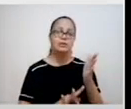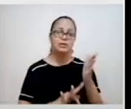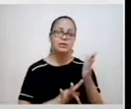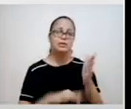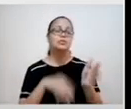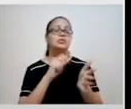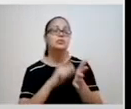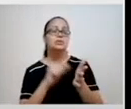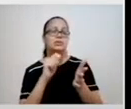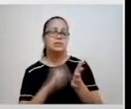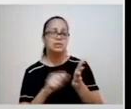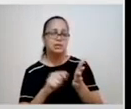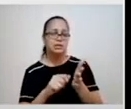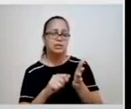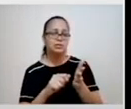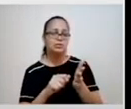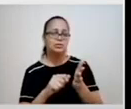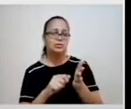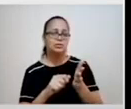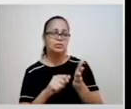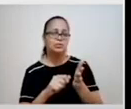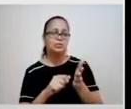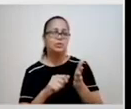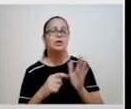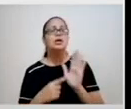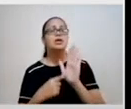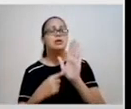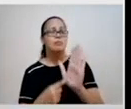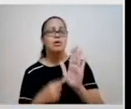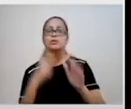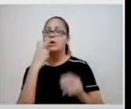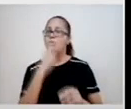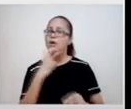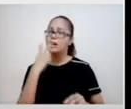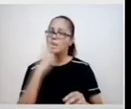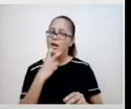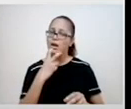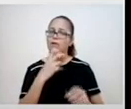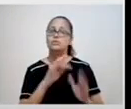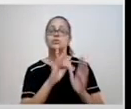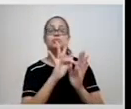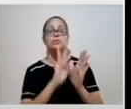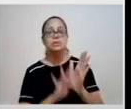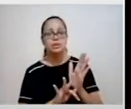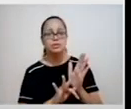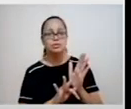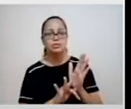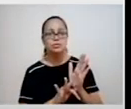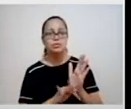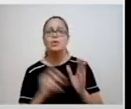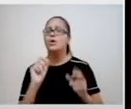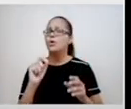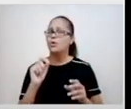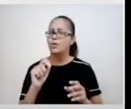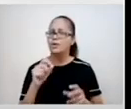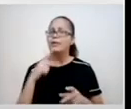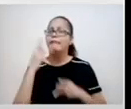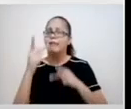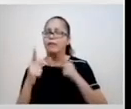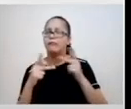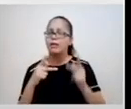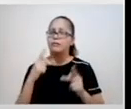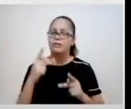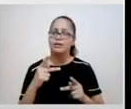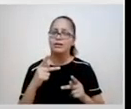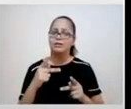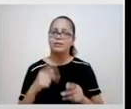emprego desse marcador assenta o caráter da oralidade do texto? Então, lembram-se, o que é que ela repete tanto que é próprio da fala? É o